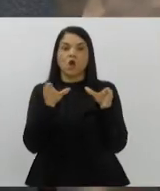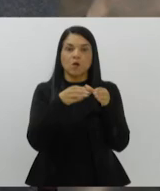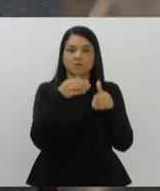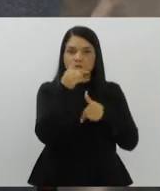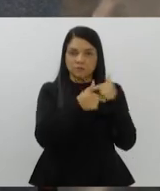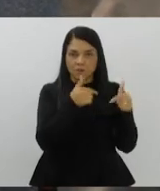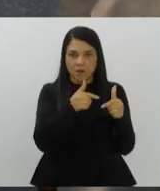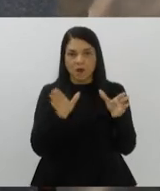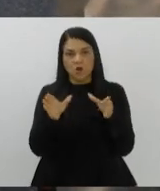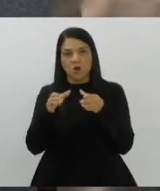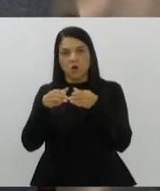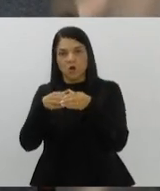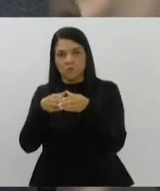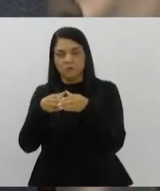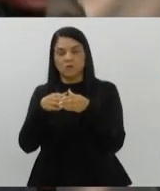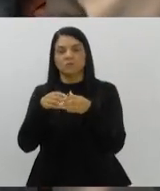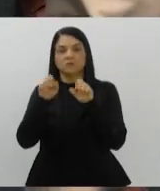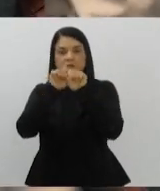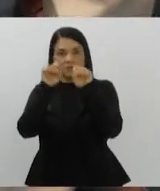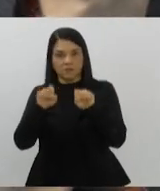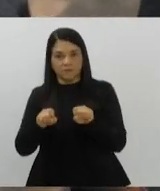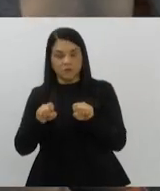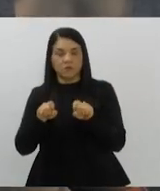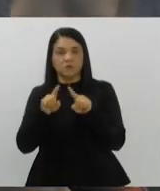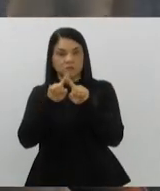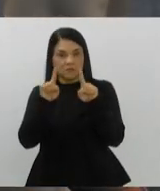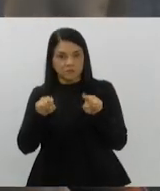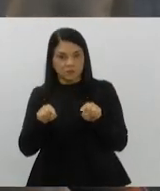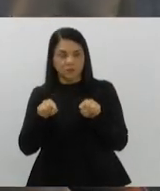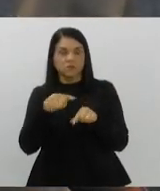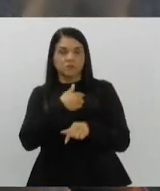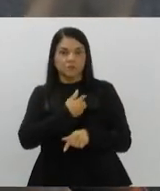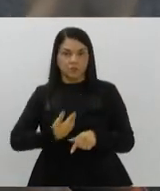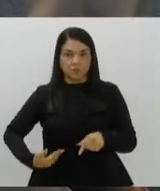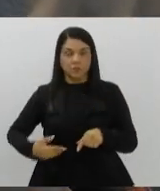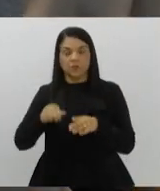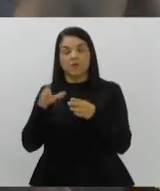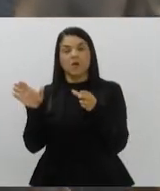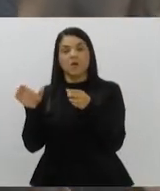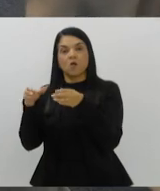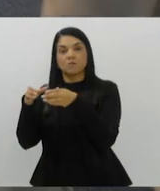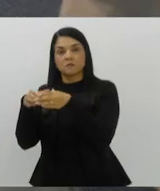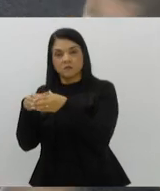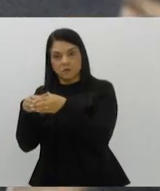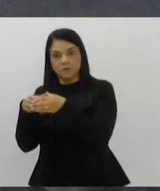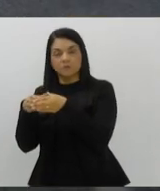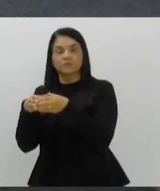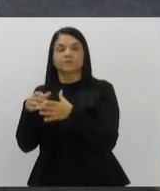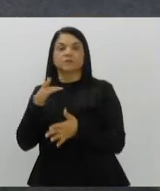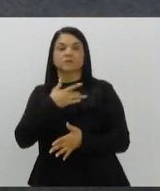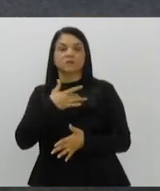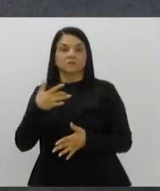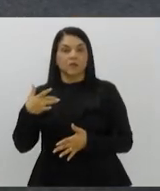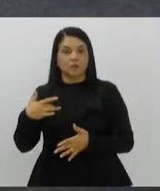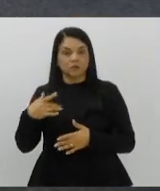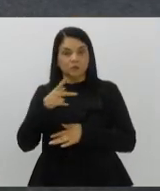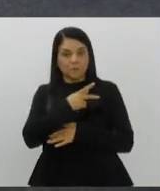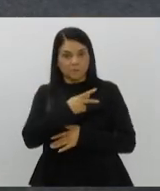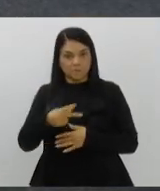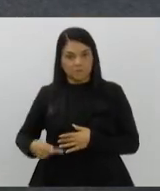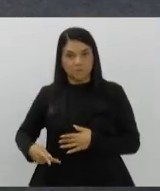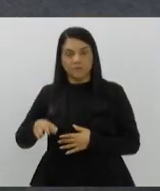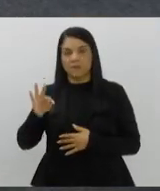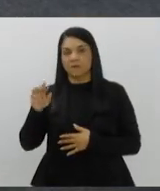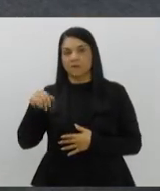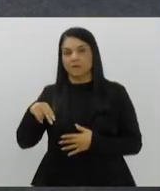a Comissão de Servidores Públicos e a Comissão de Saúde, que é presidida pelo deputado Tande Vieira. Então,